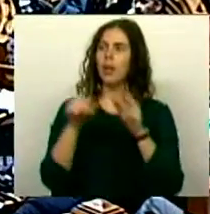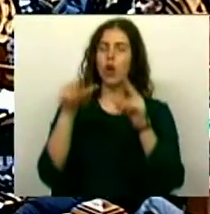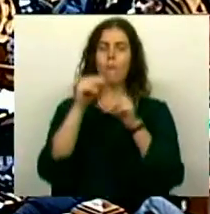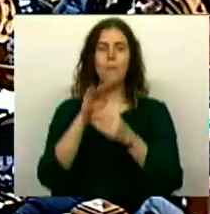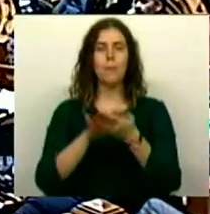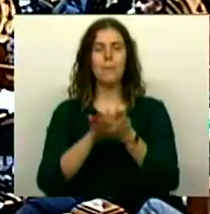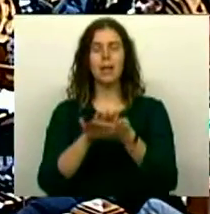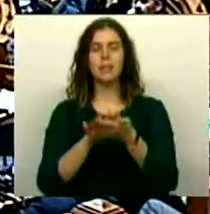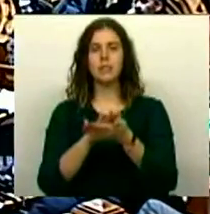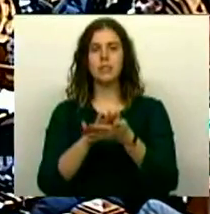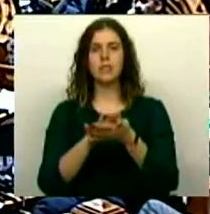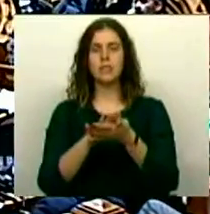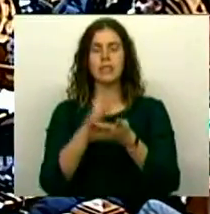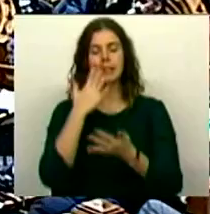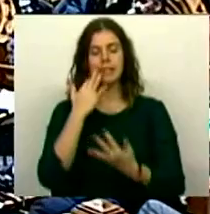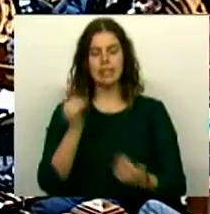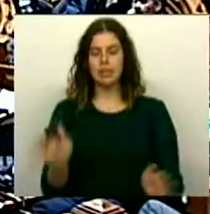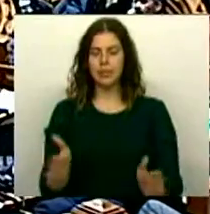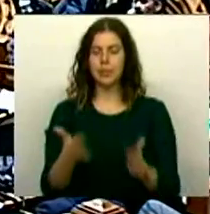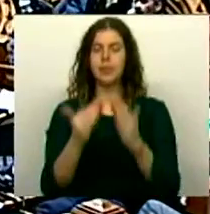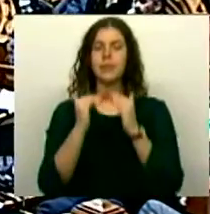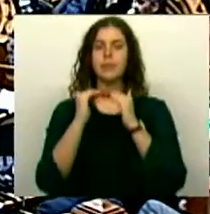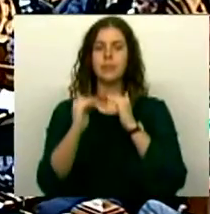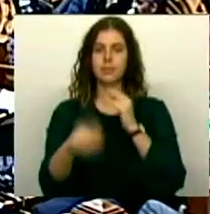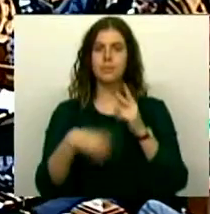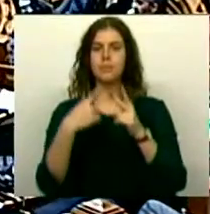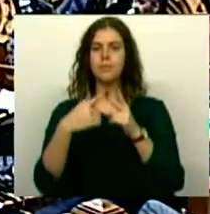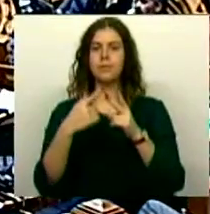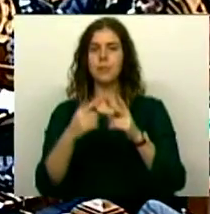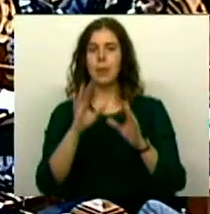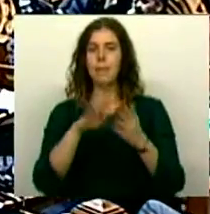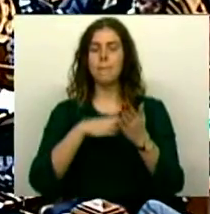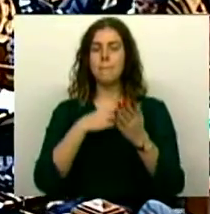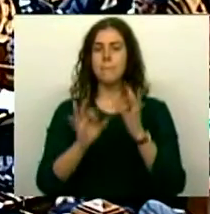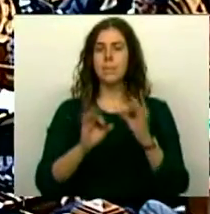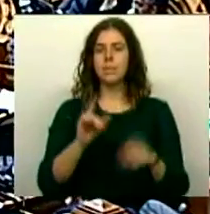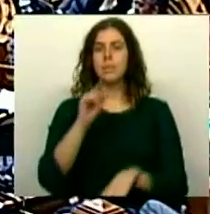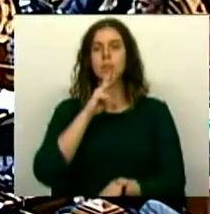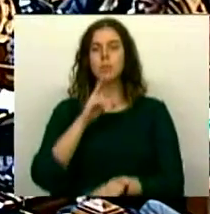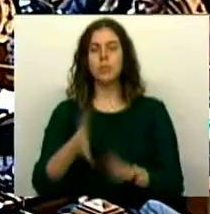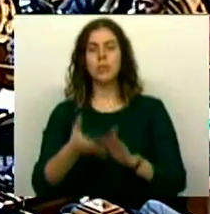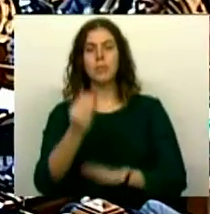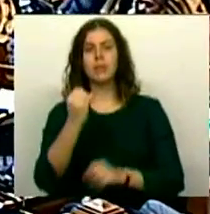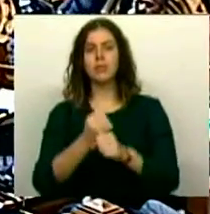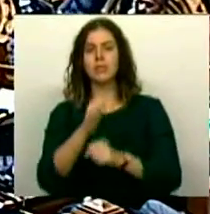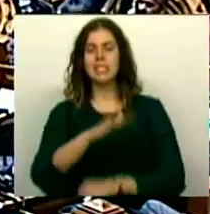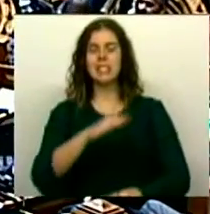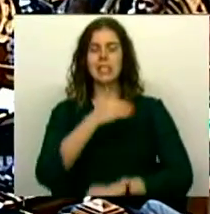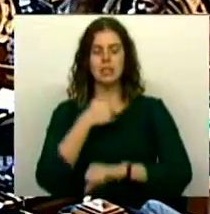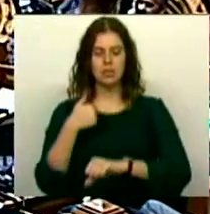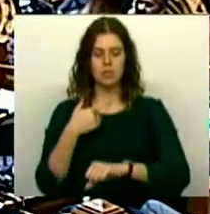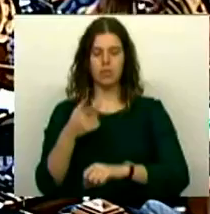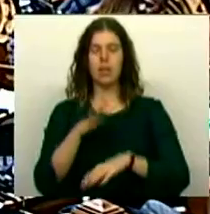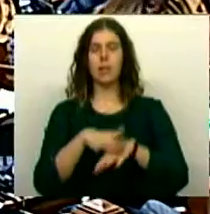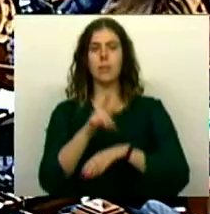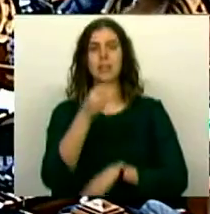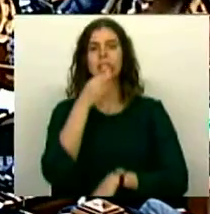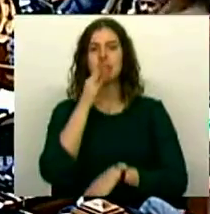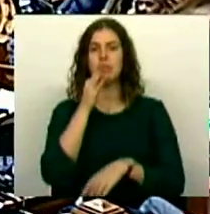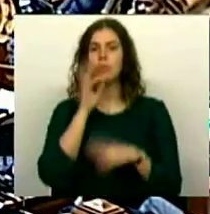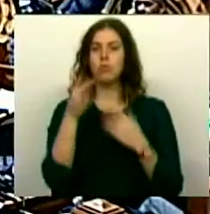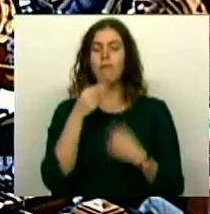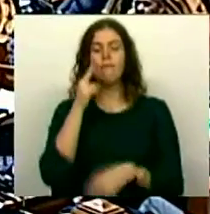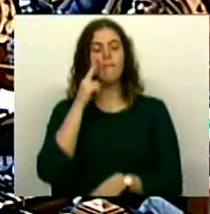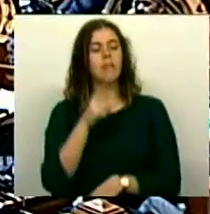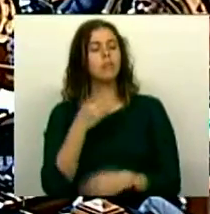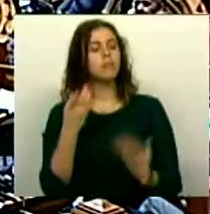e procura promover sustentabilidade, planeamento e mais resposta do Serviço Nacional de Saúde. É disso que falamos quando